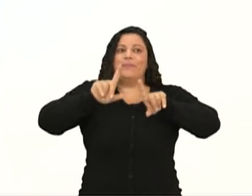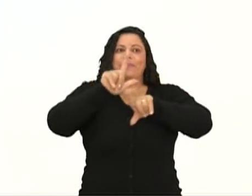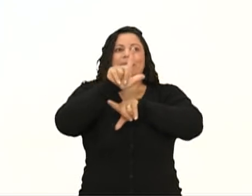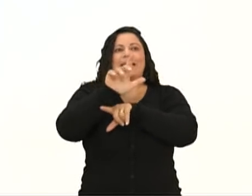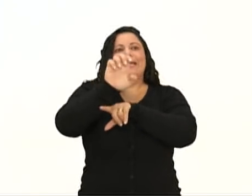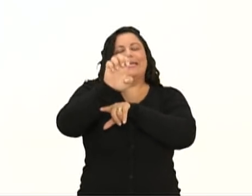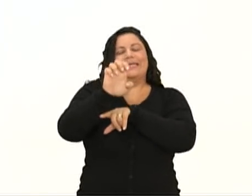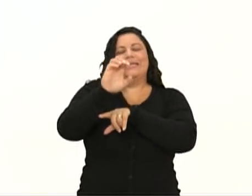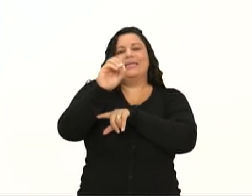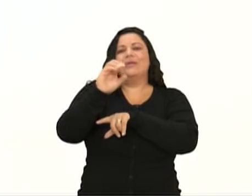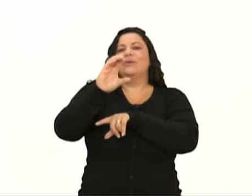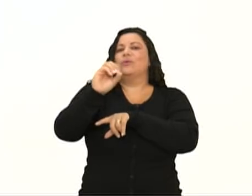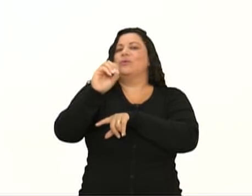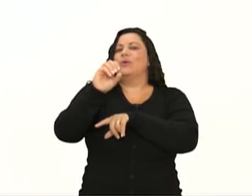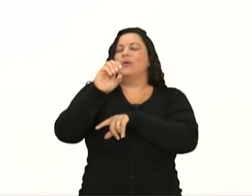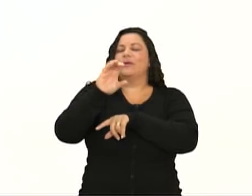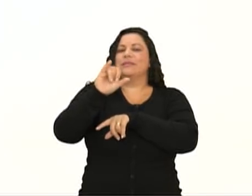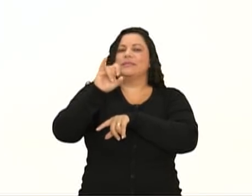leucócitos.